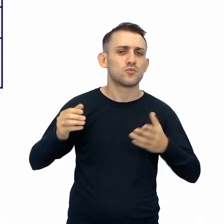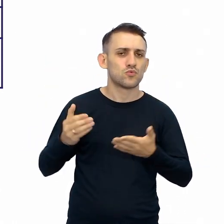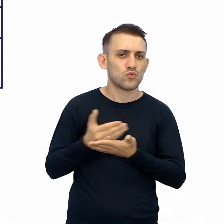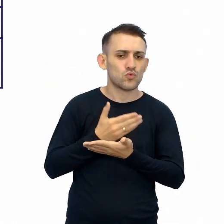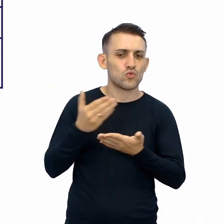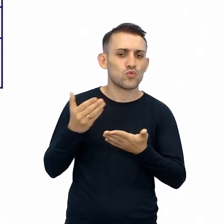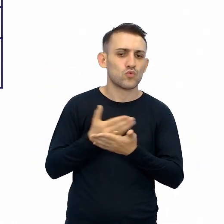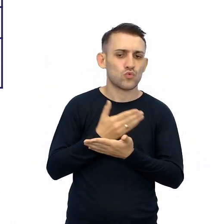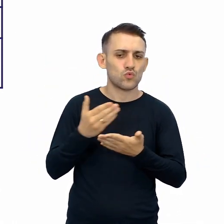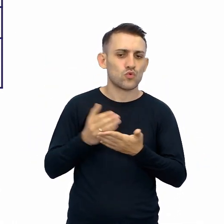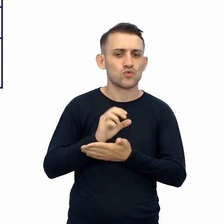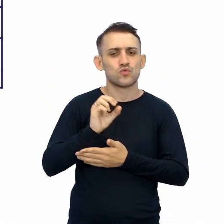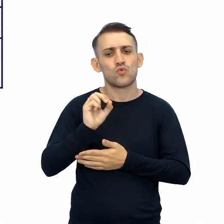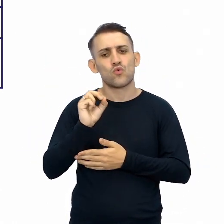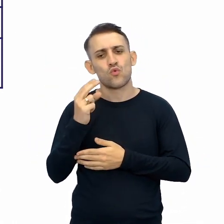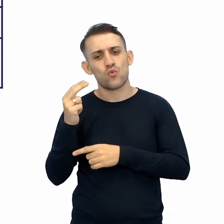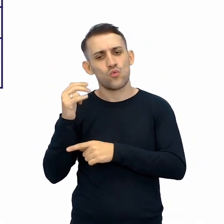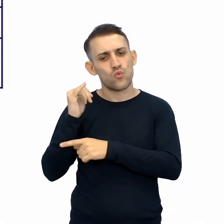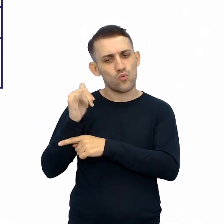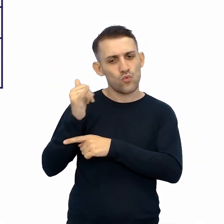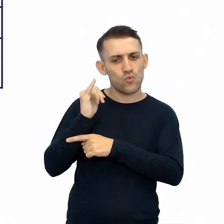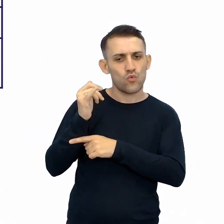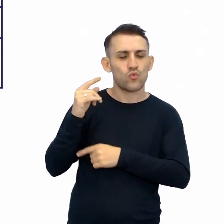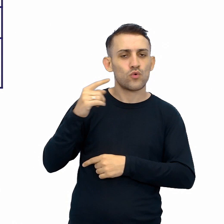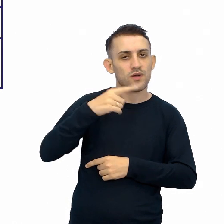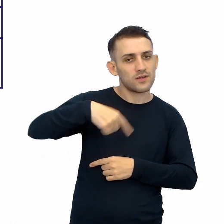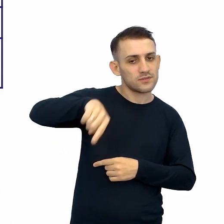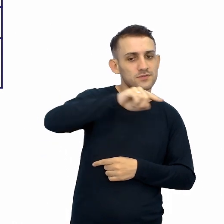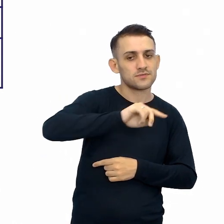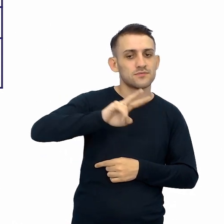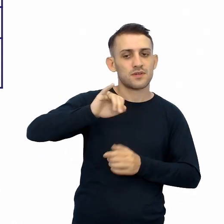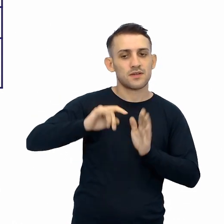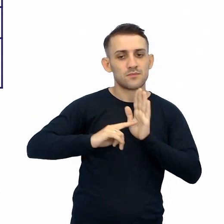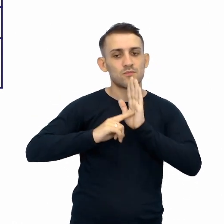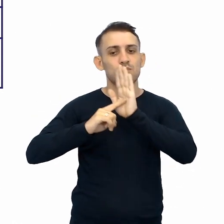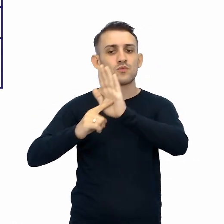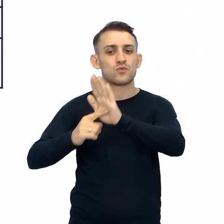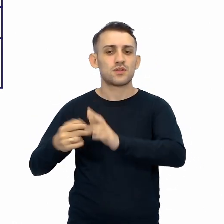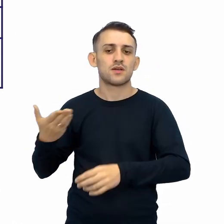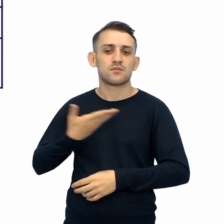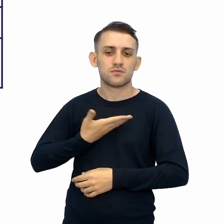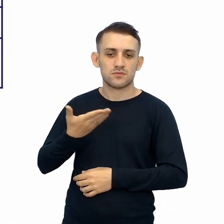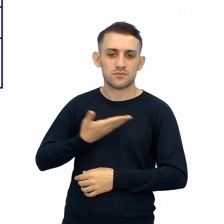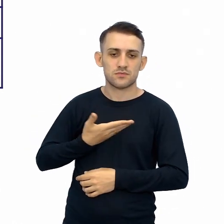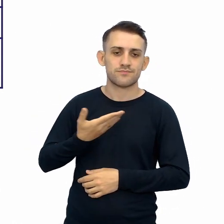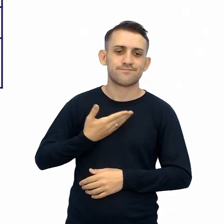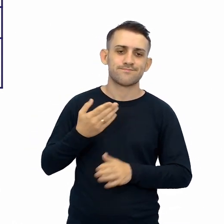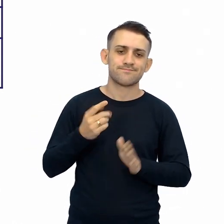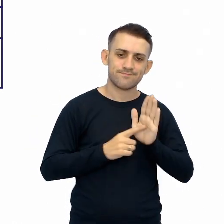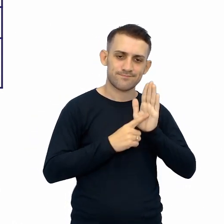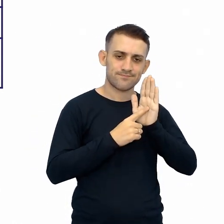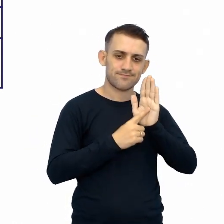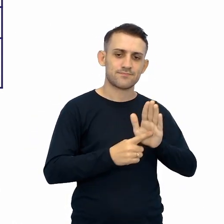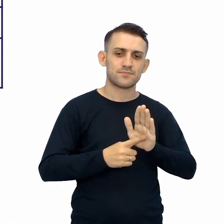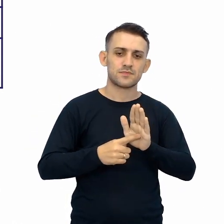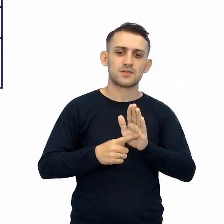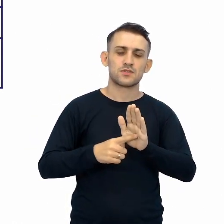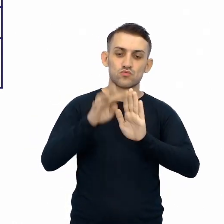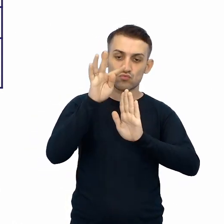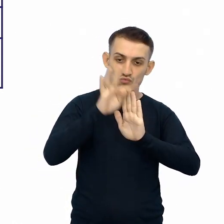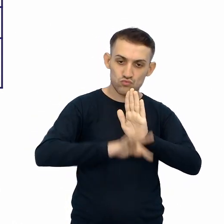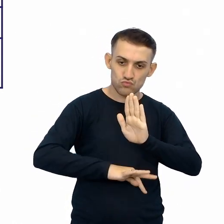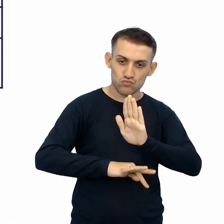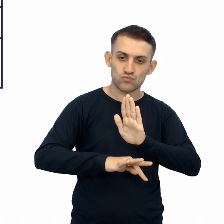sobre o conto, sobre o livro, enfim, que eles vão indicar para os colegas, né? Apresentar esse